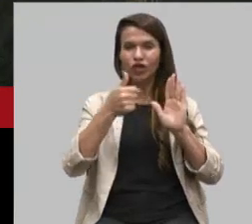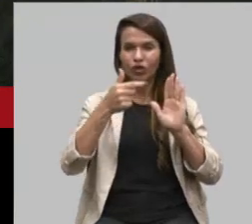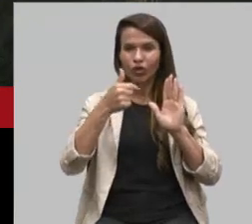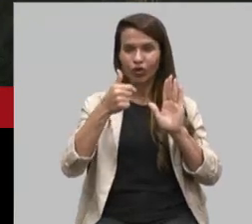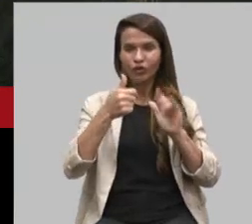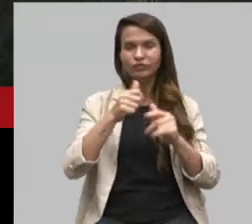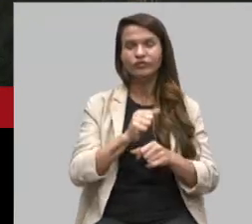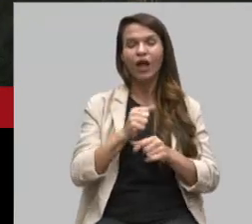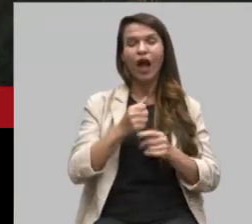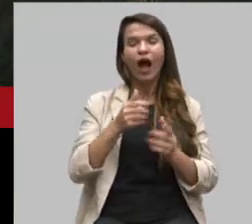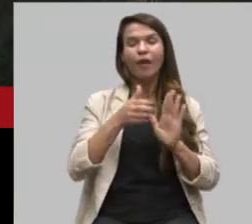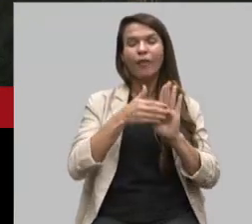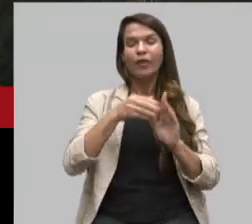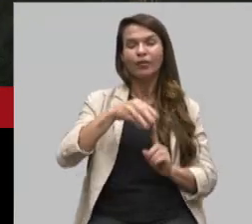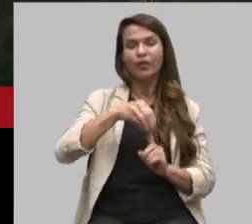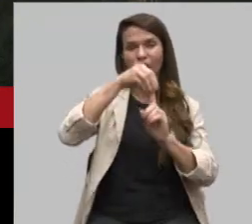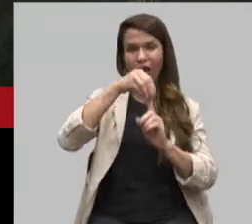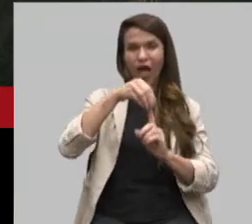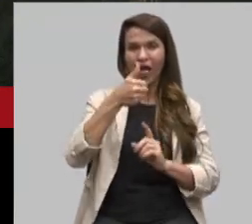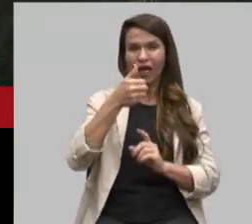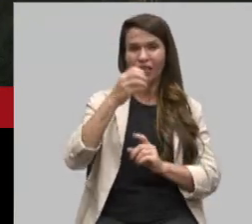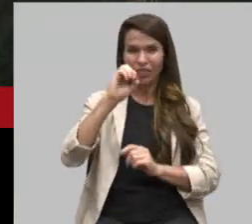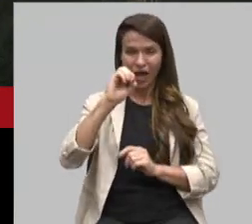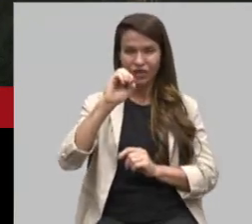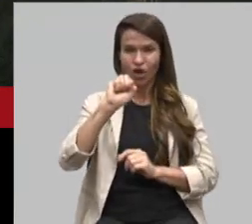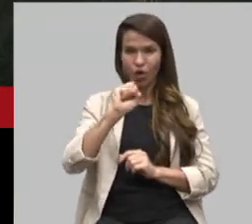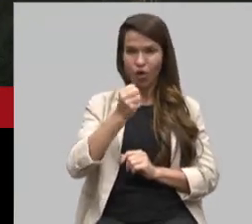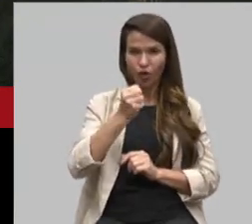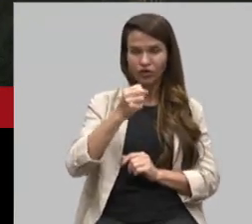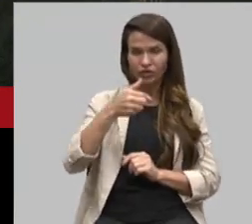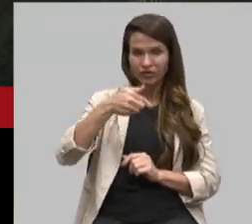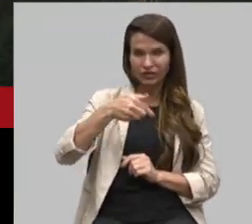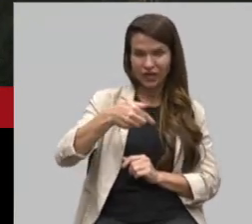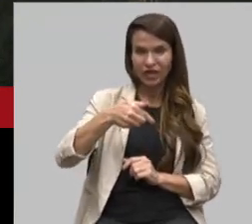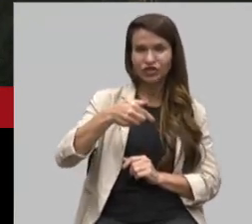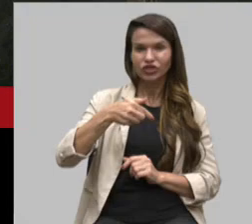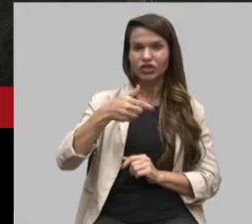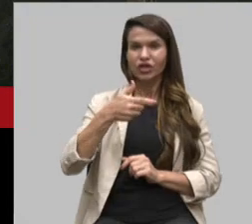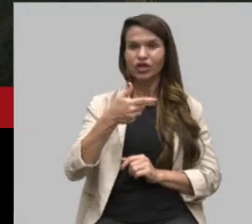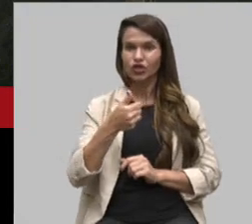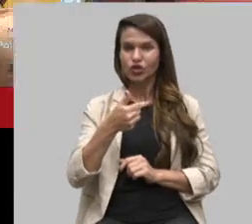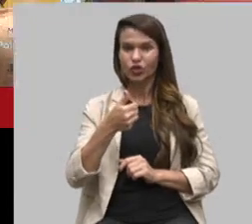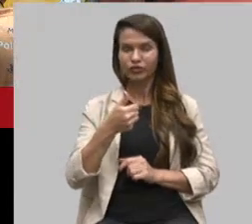priorizadas são 10 8 7 e